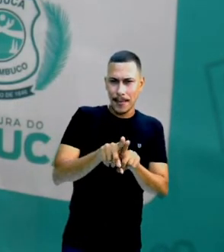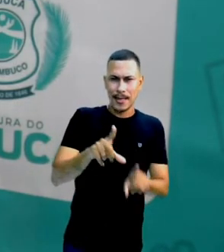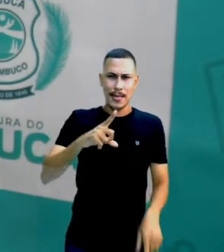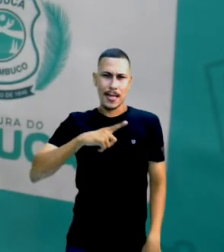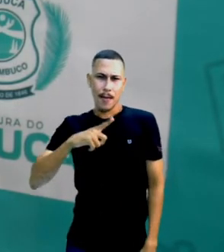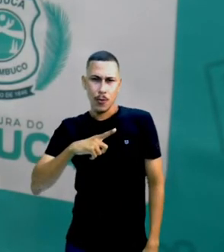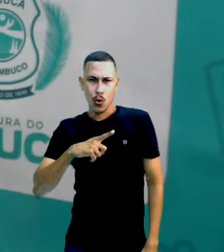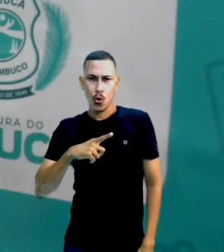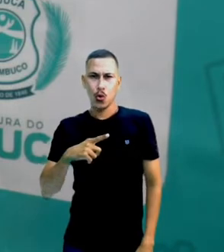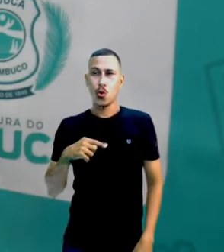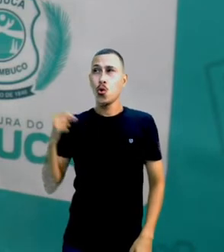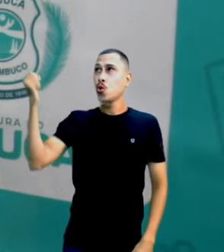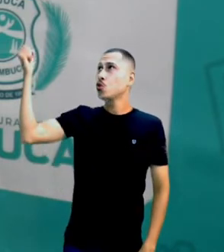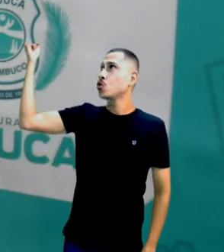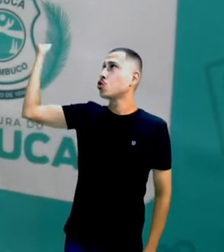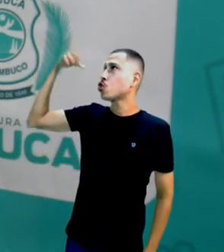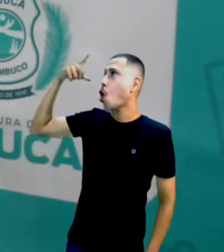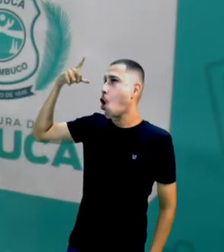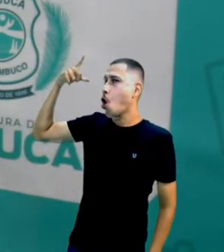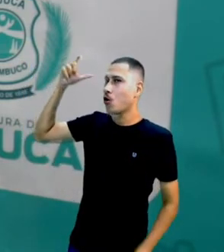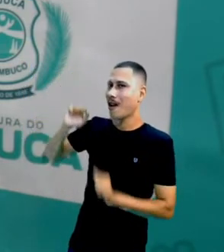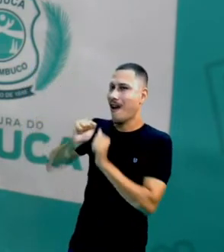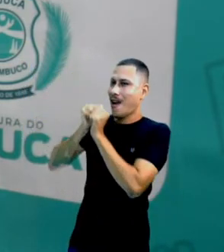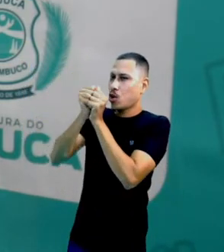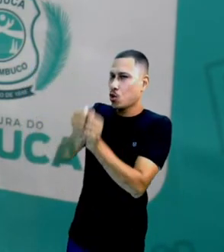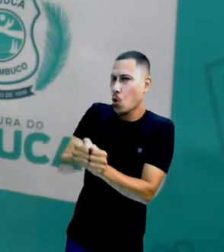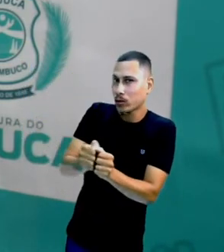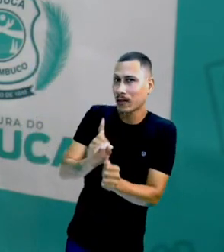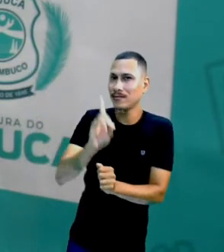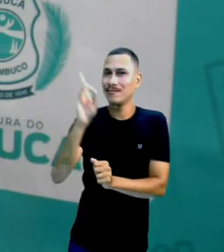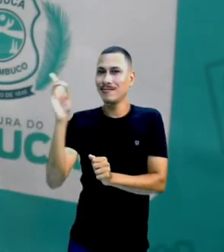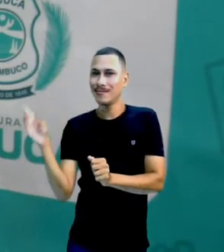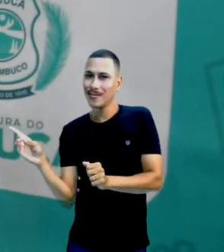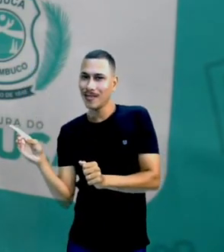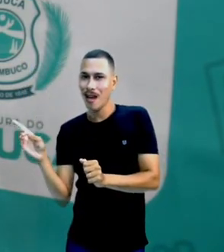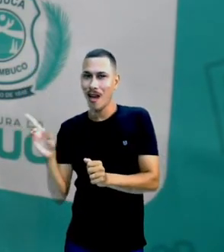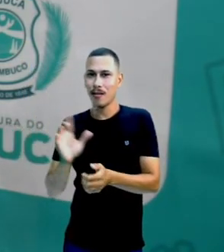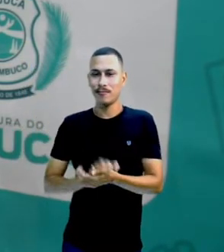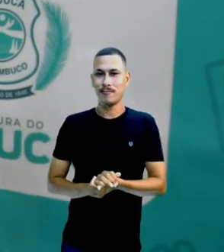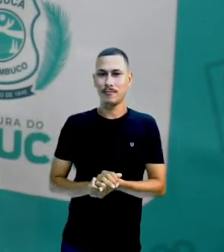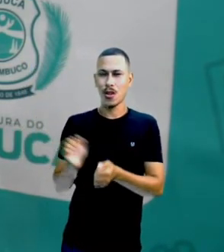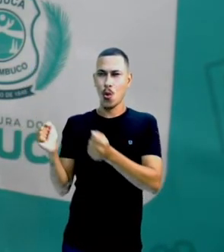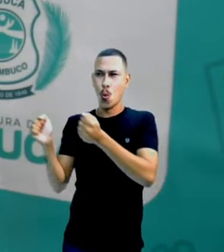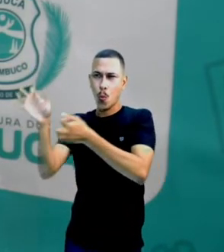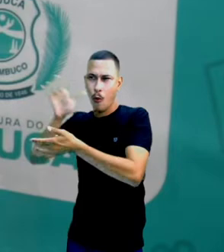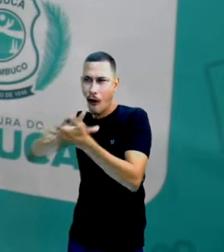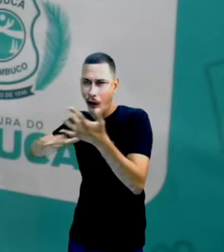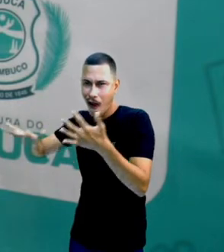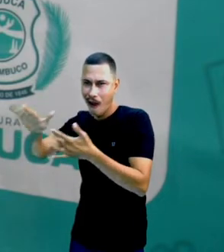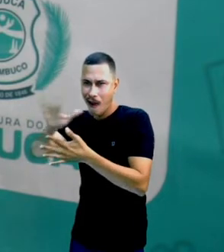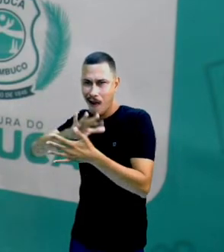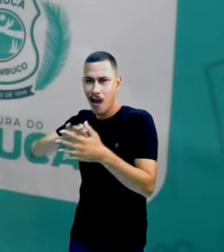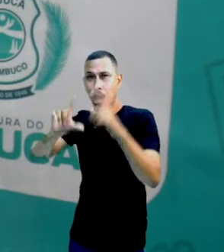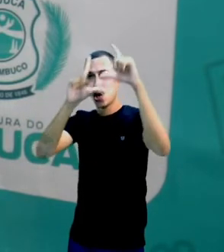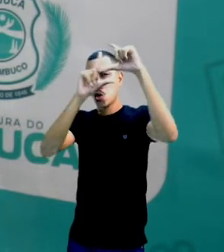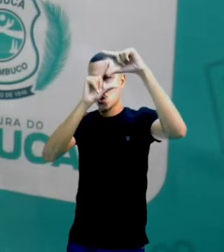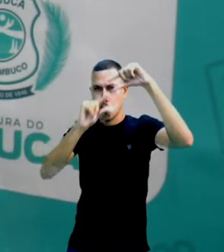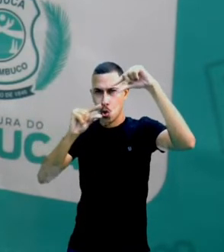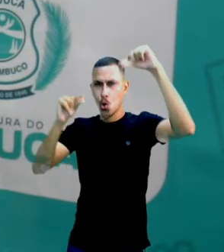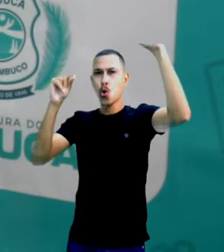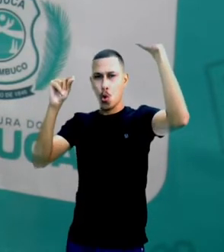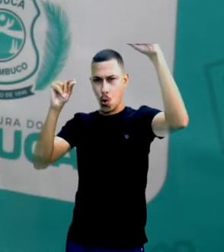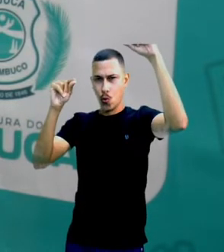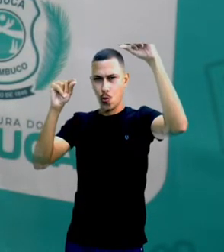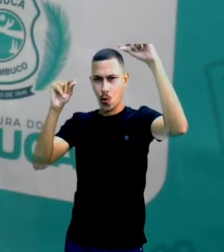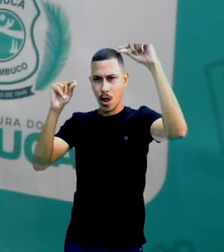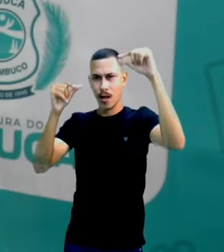o Sol, nosso companheiro, durante o dia. Temos os astros iluminados, que são a Lua, que elas